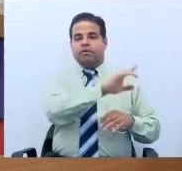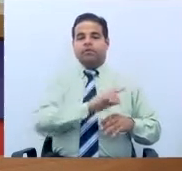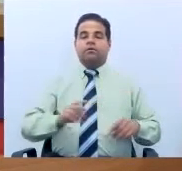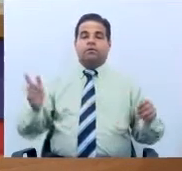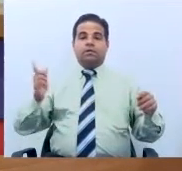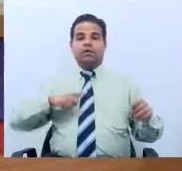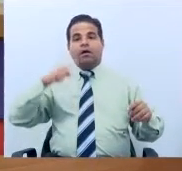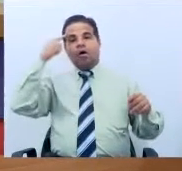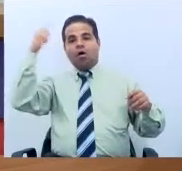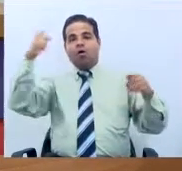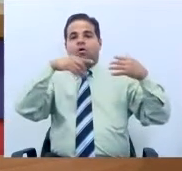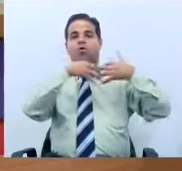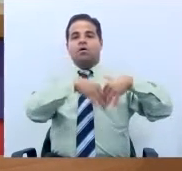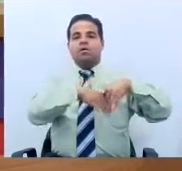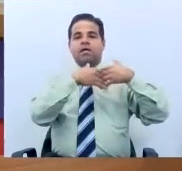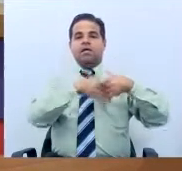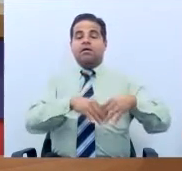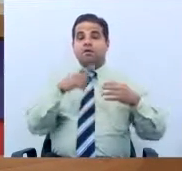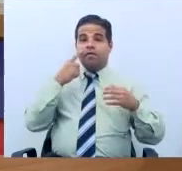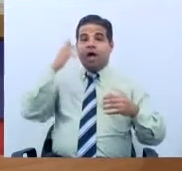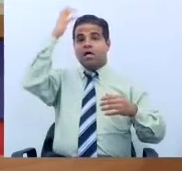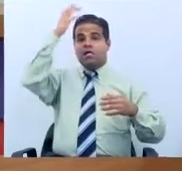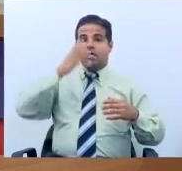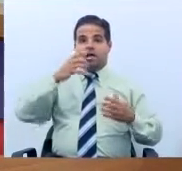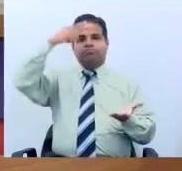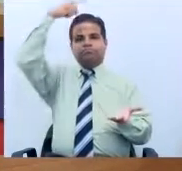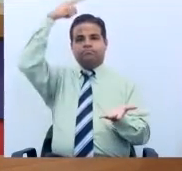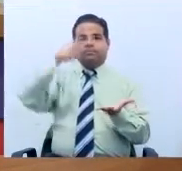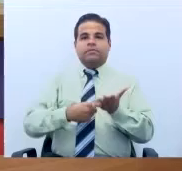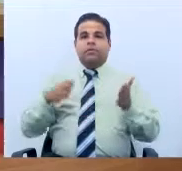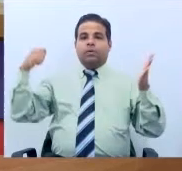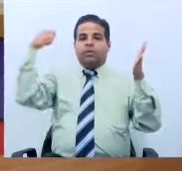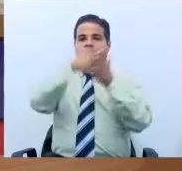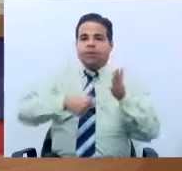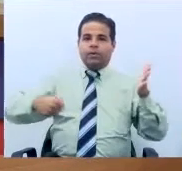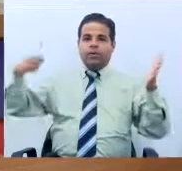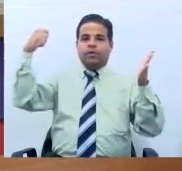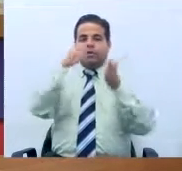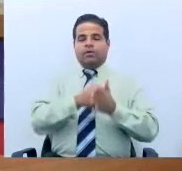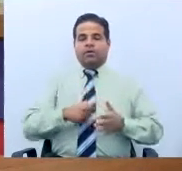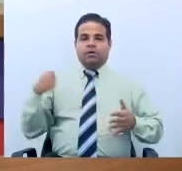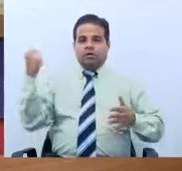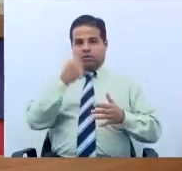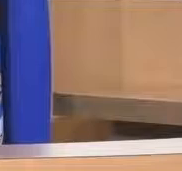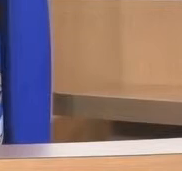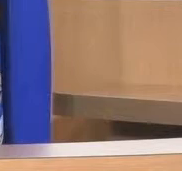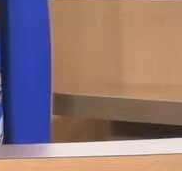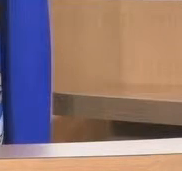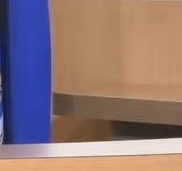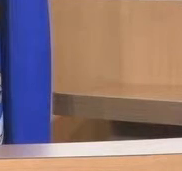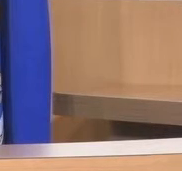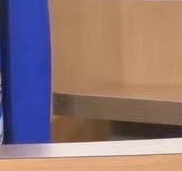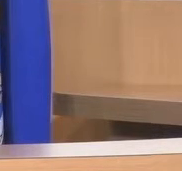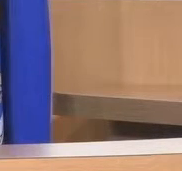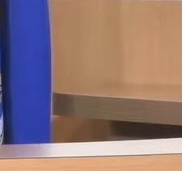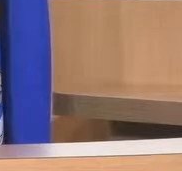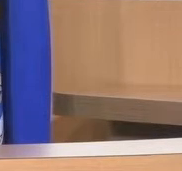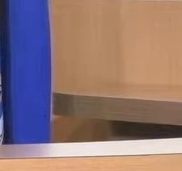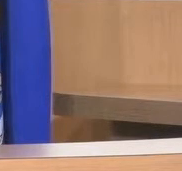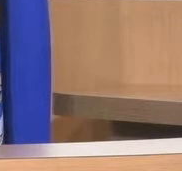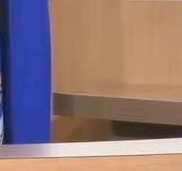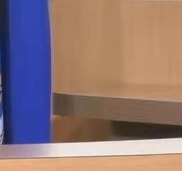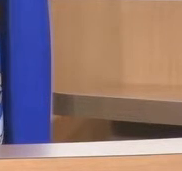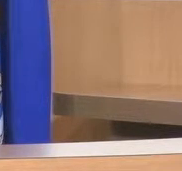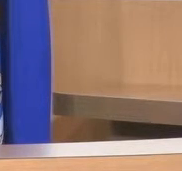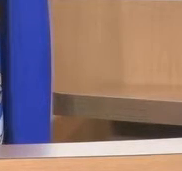a consciência, seriedade e compromisso de lutar por nossa pátria e a nossa cidade. No próximo bloco,